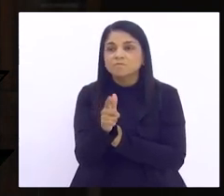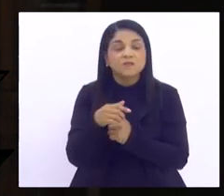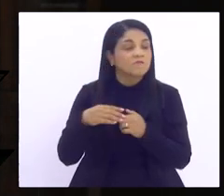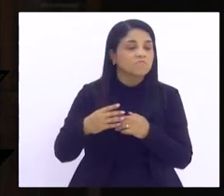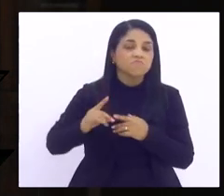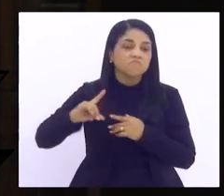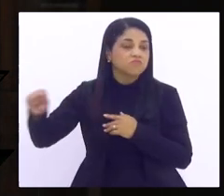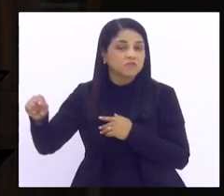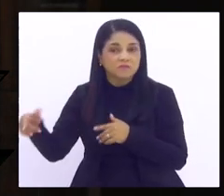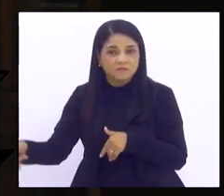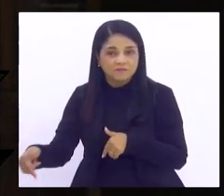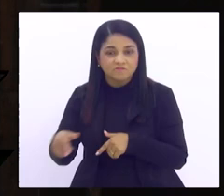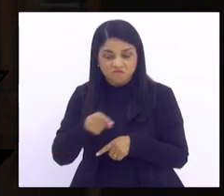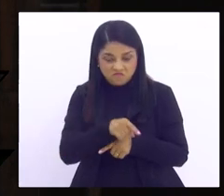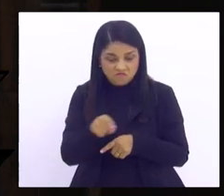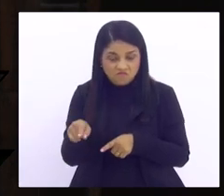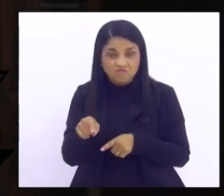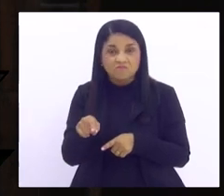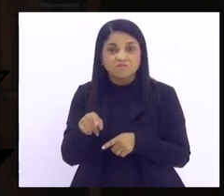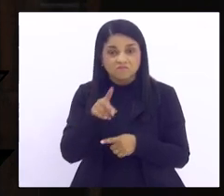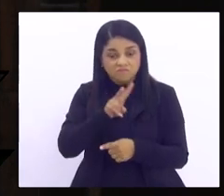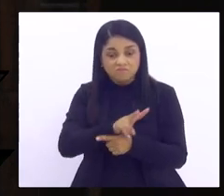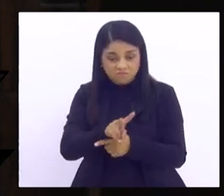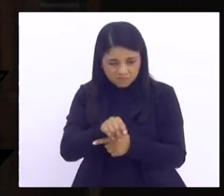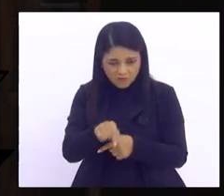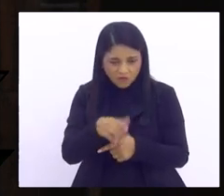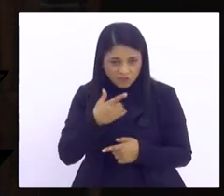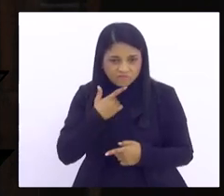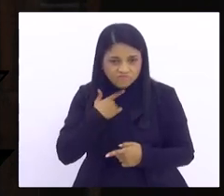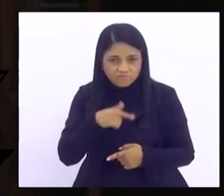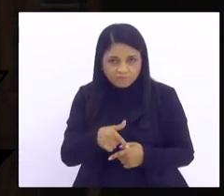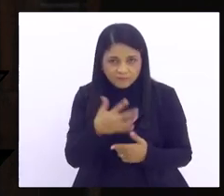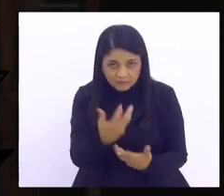embora. Esse neném foi desejado? Não.